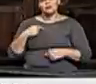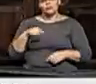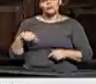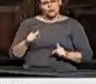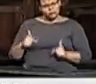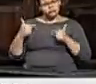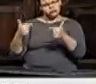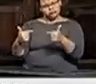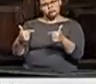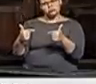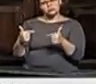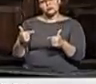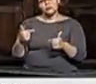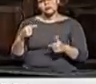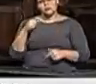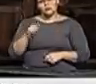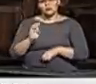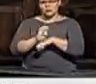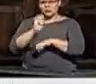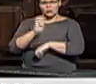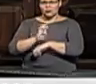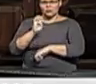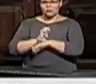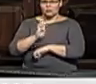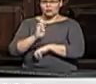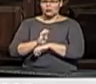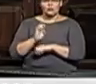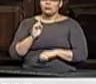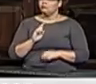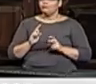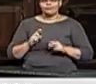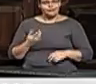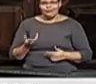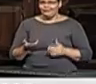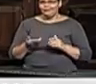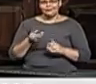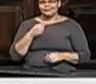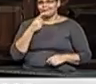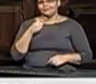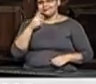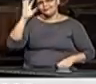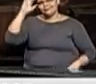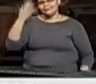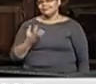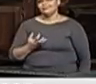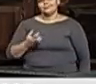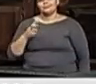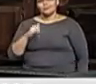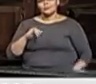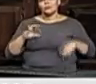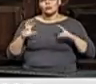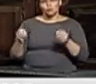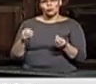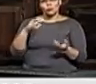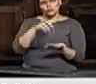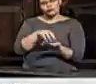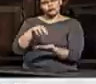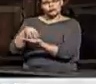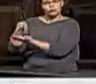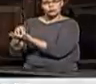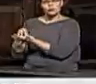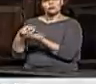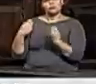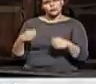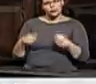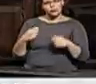tomar uma atitude. Esse Estado não sai do Estado que está sem atingir todos os poderes. Todos